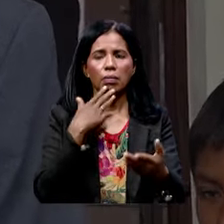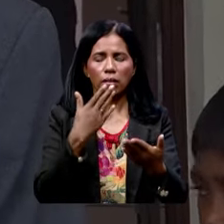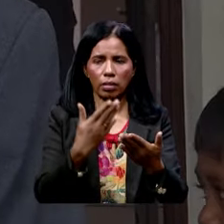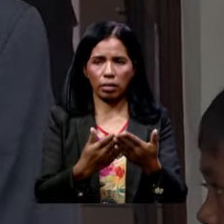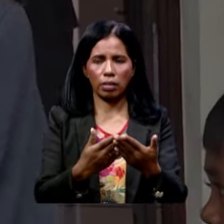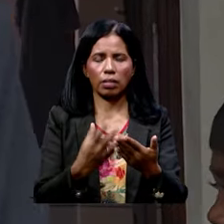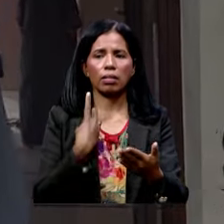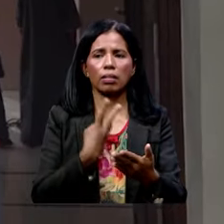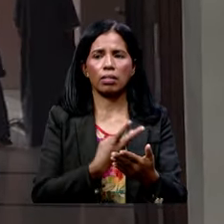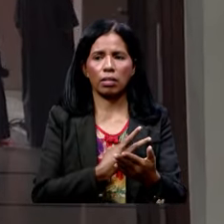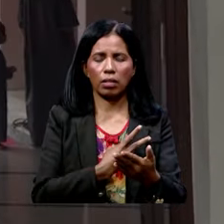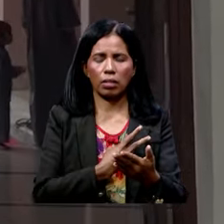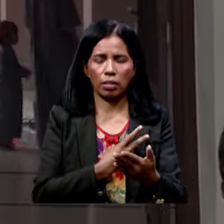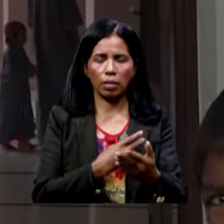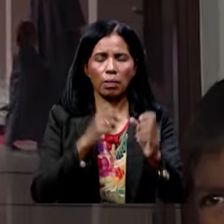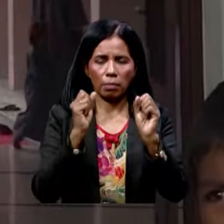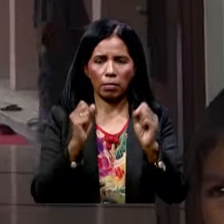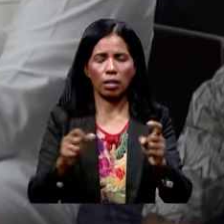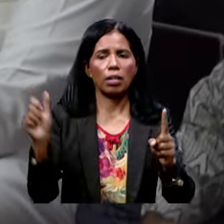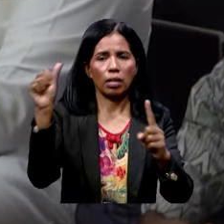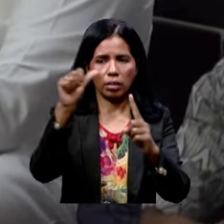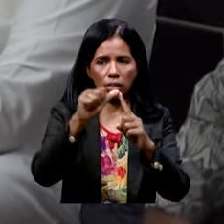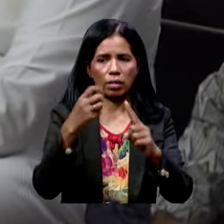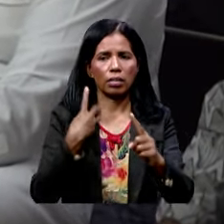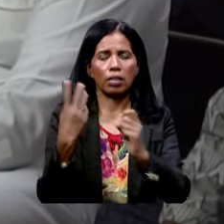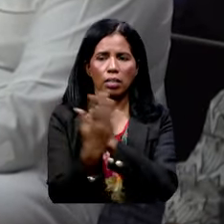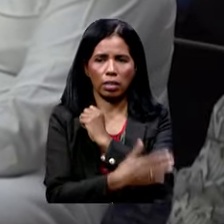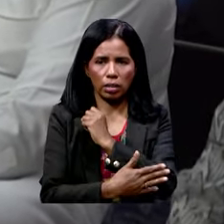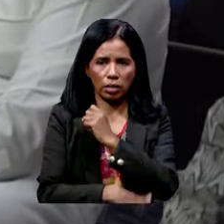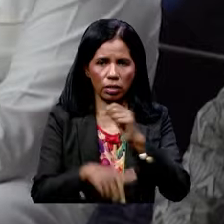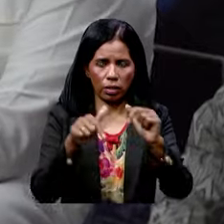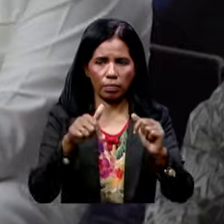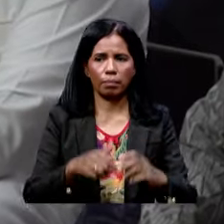kita alcanza ia nasaung idene nilara.